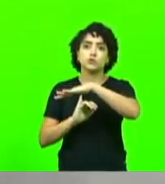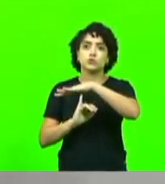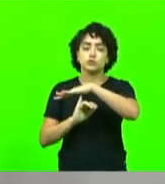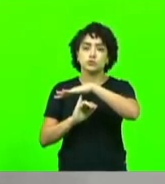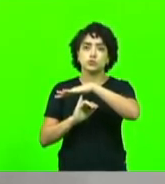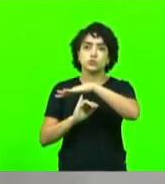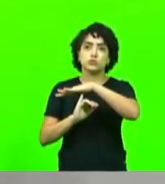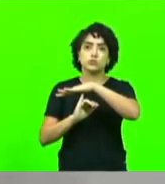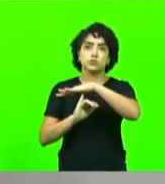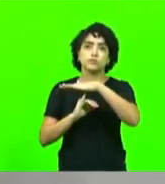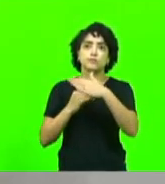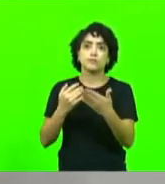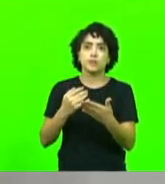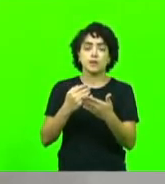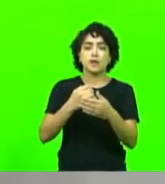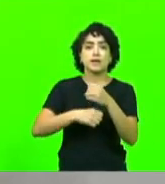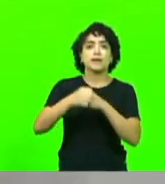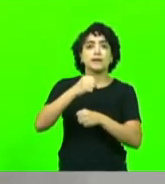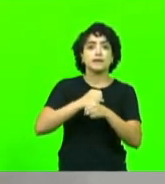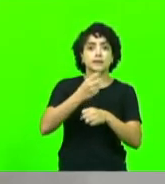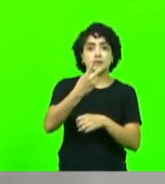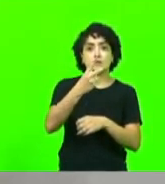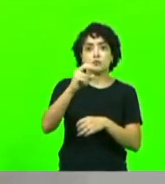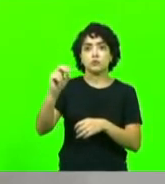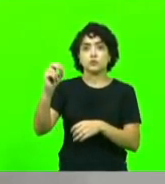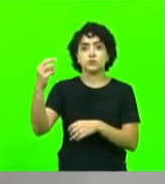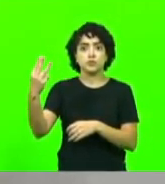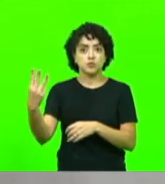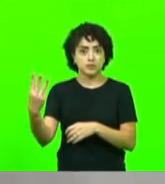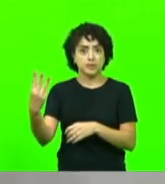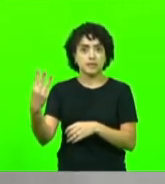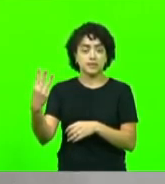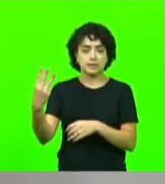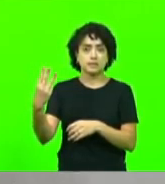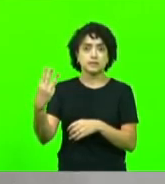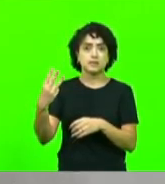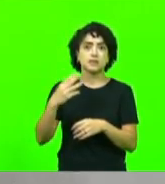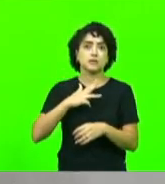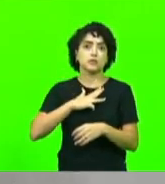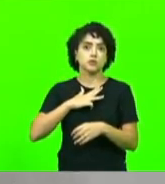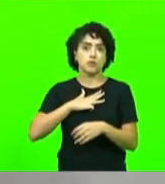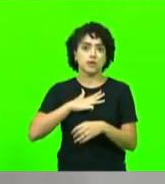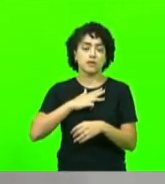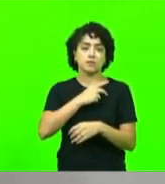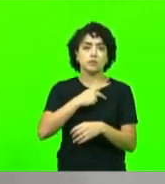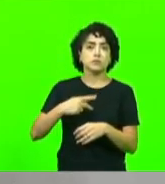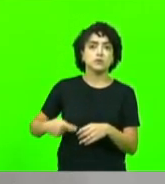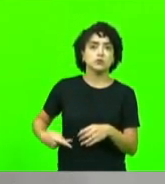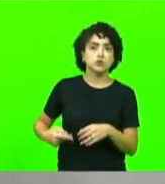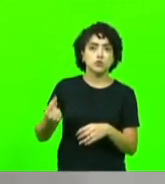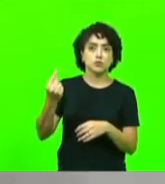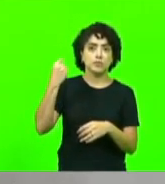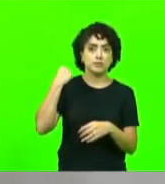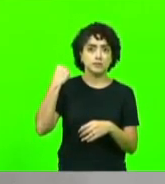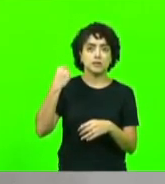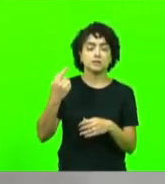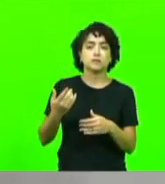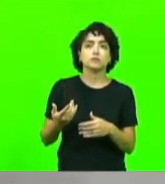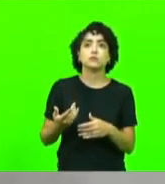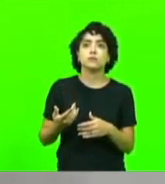que, em 2003, na época, quando o presidente Lula ainda estava na presidência, a gente, juntamente com a